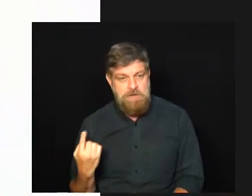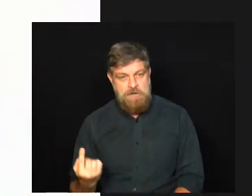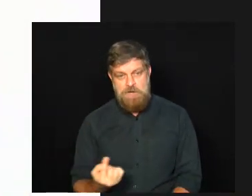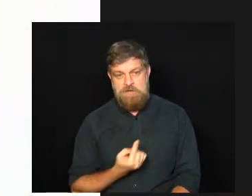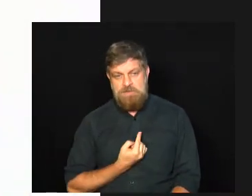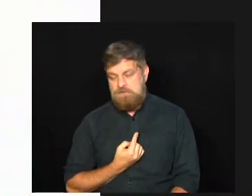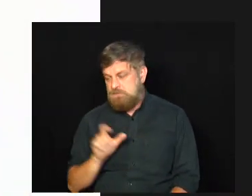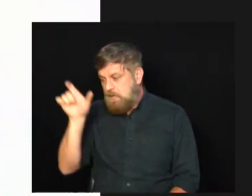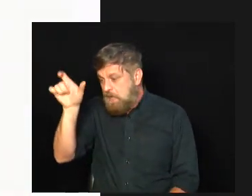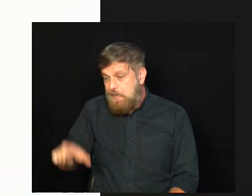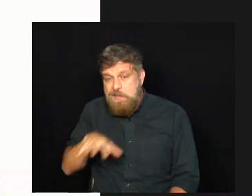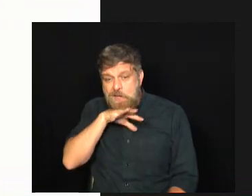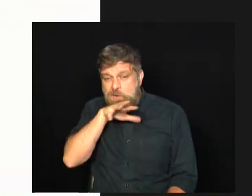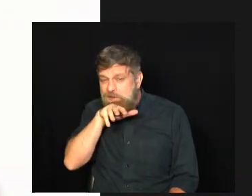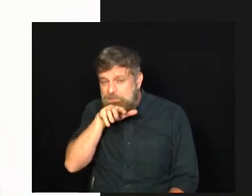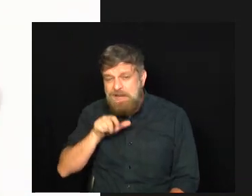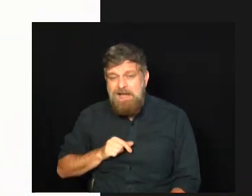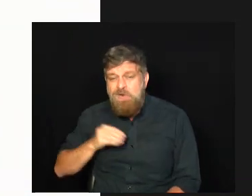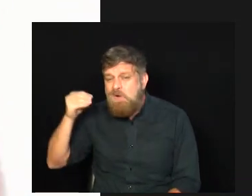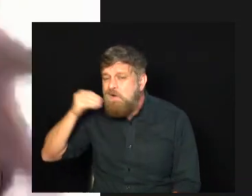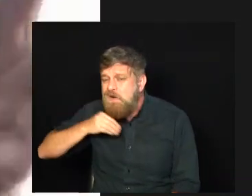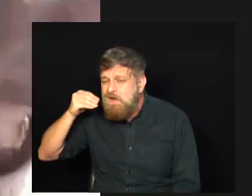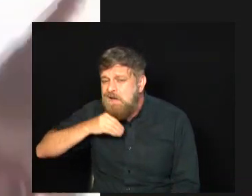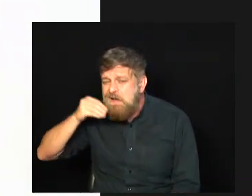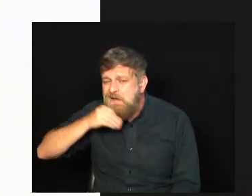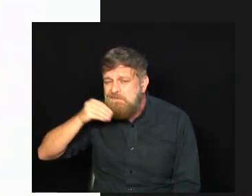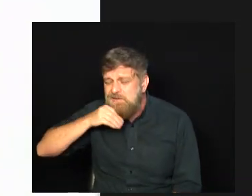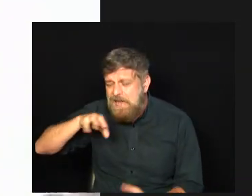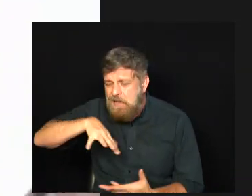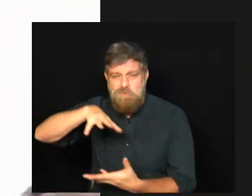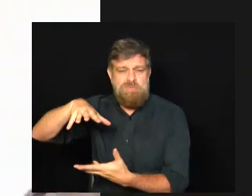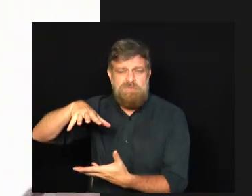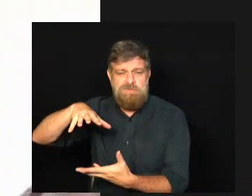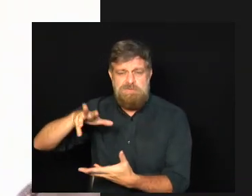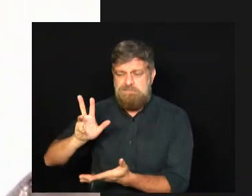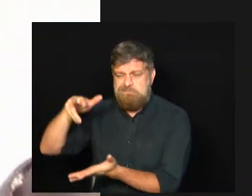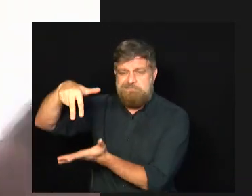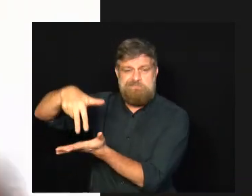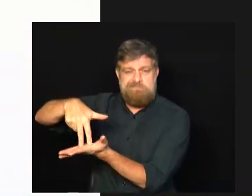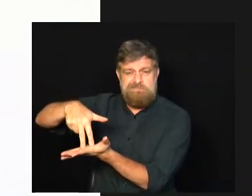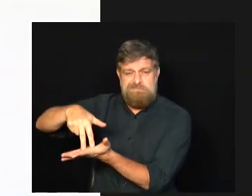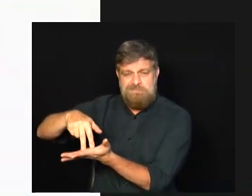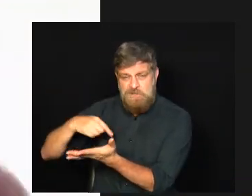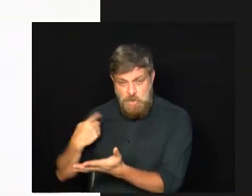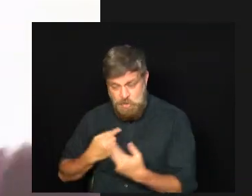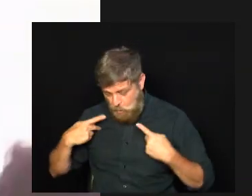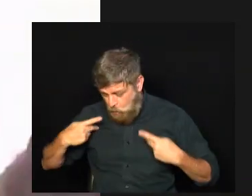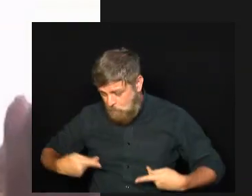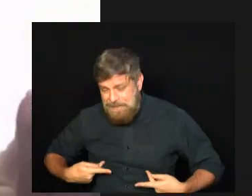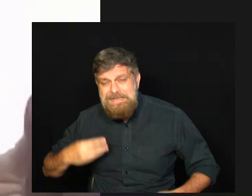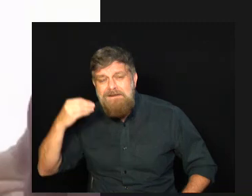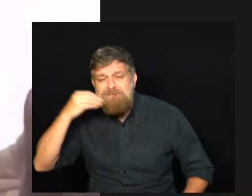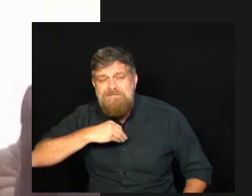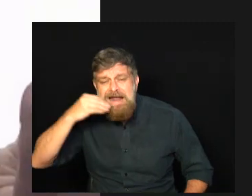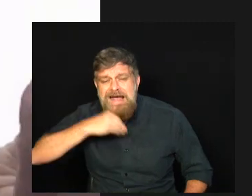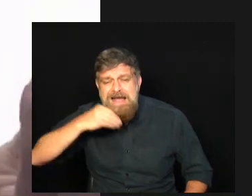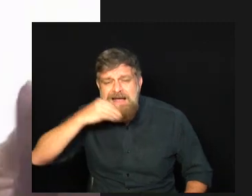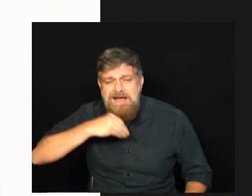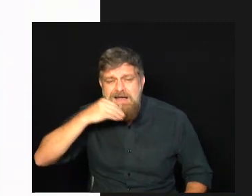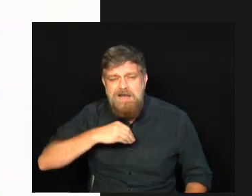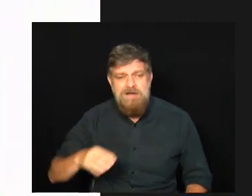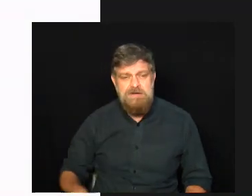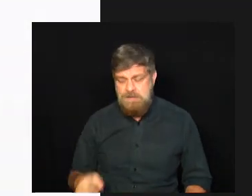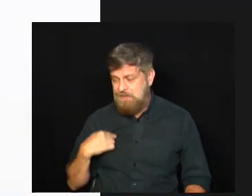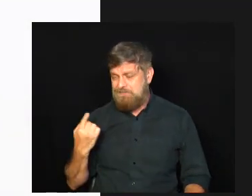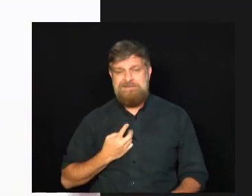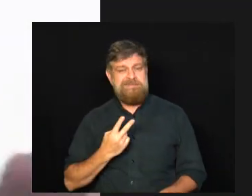o mamífero mais frágil do planeta. Nós somos frágeis. Nós